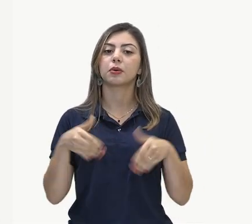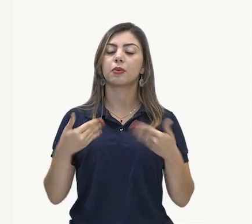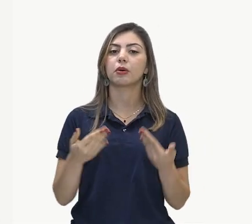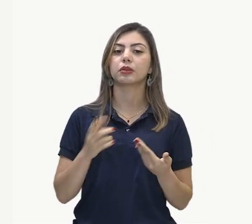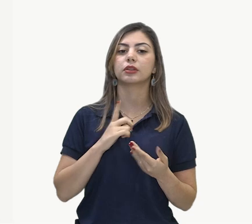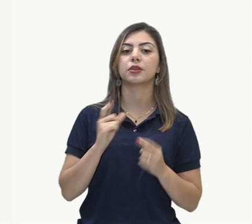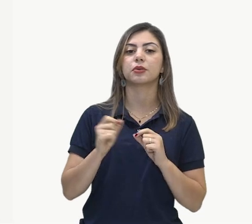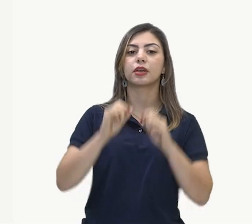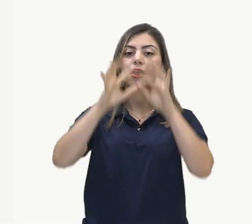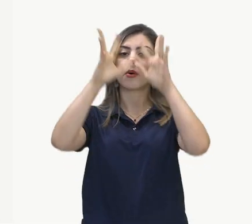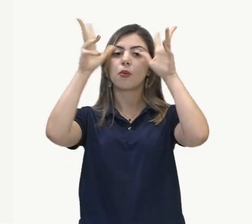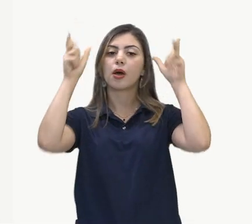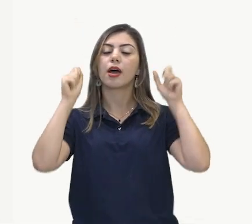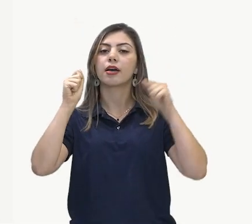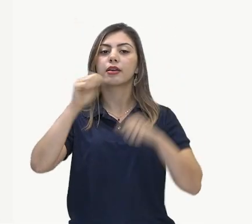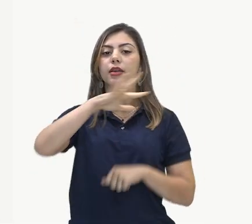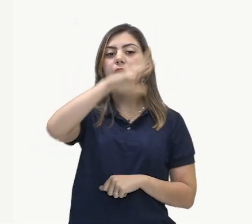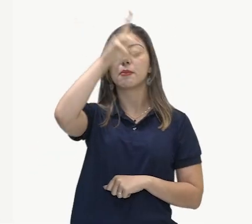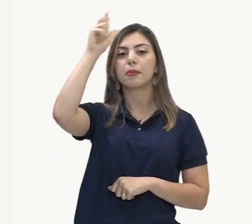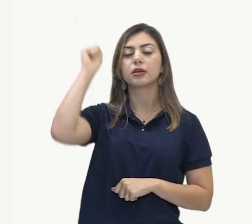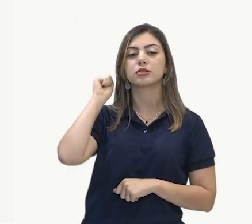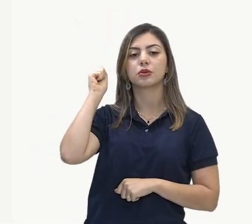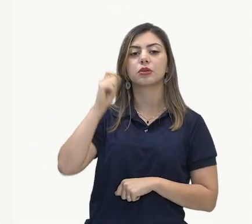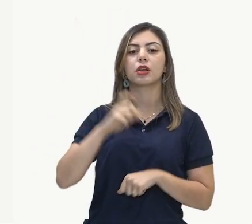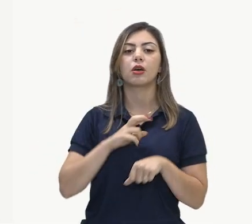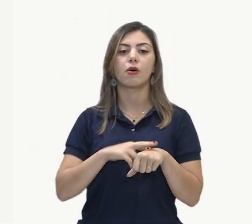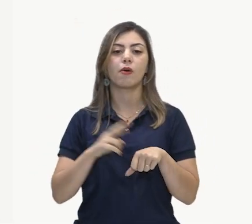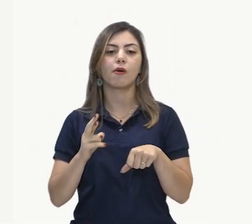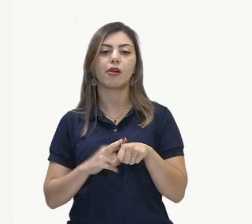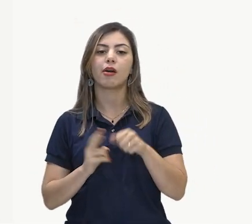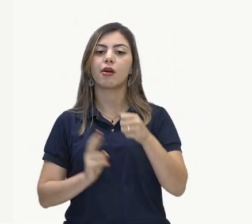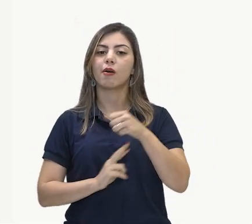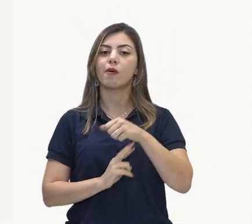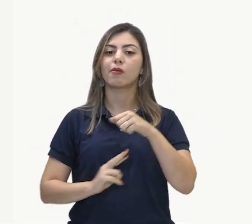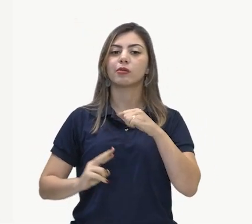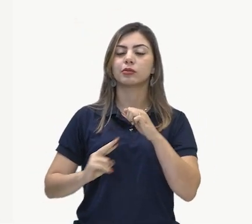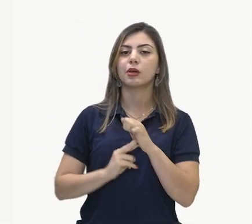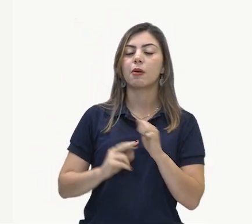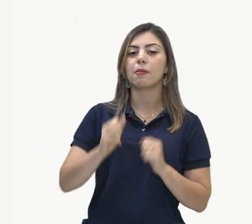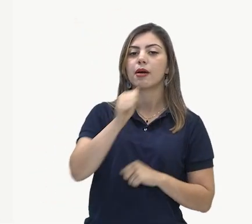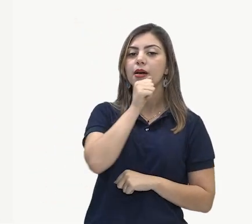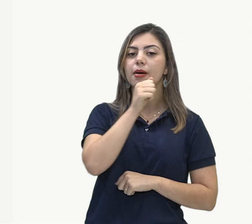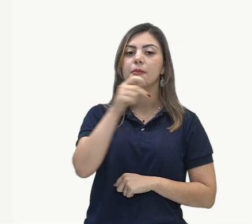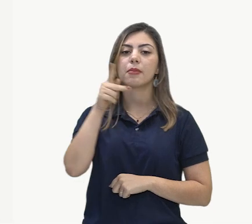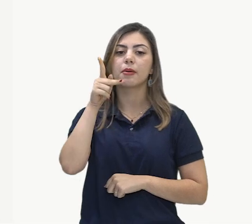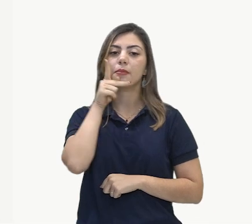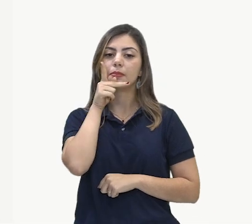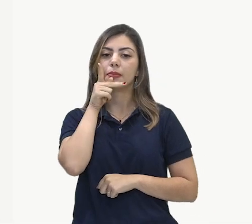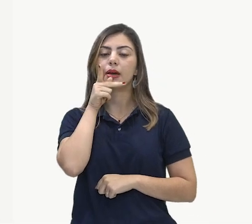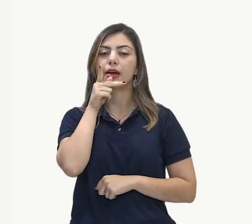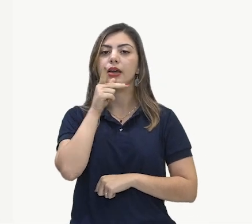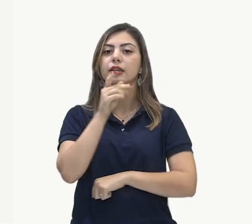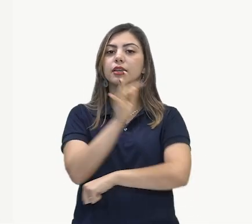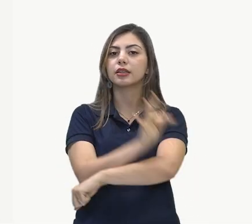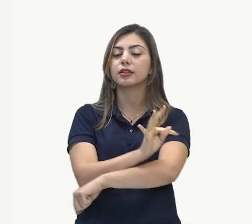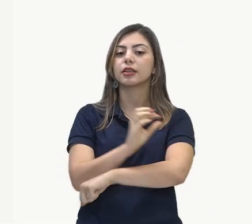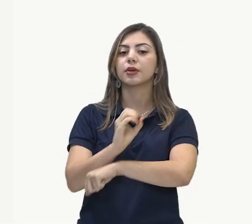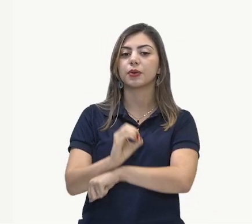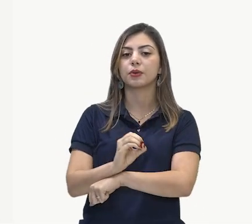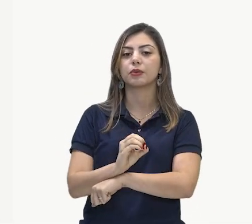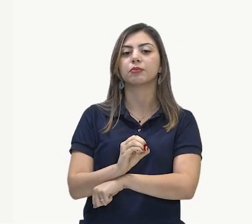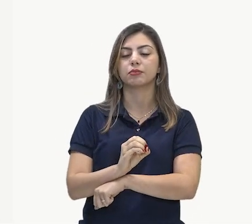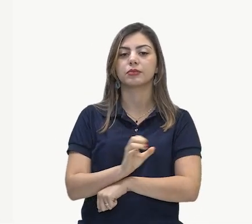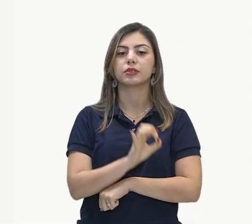Acre, Amazonas, Roraima, Rondônia, Amapá e Tocantins, além